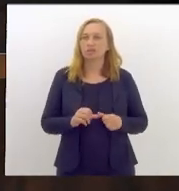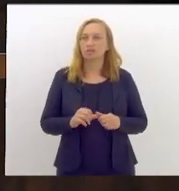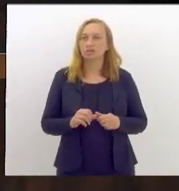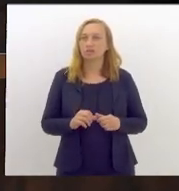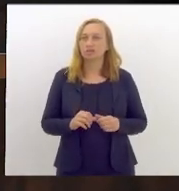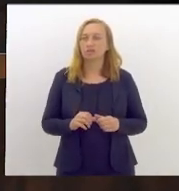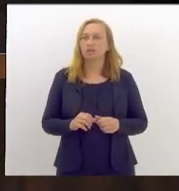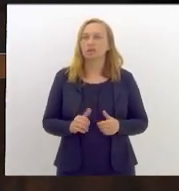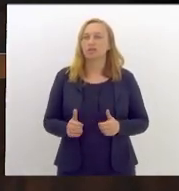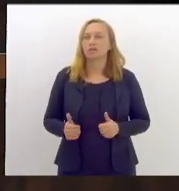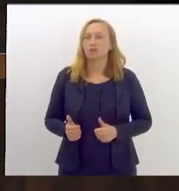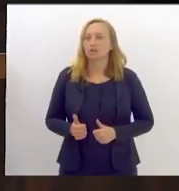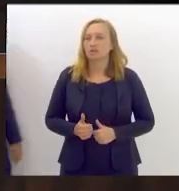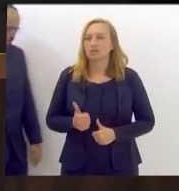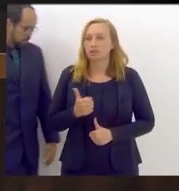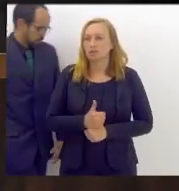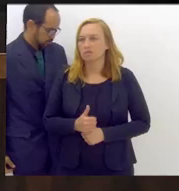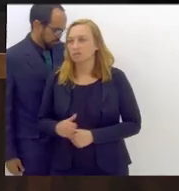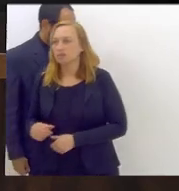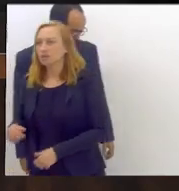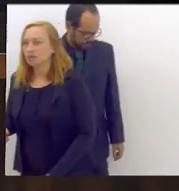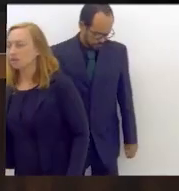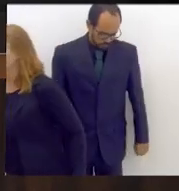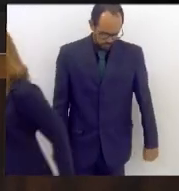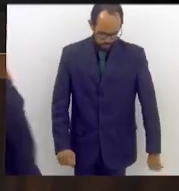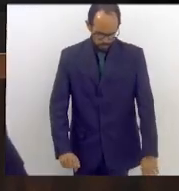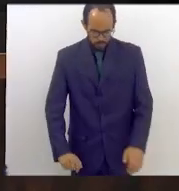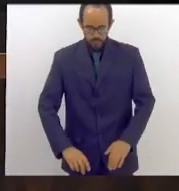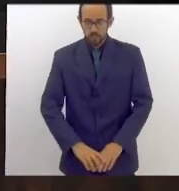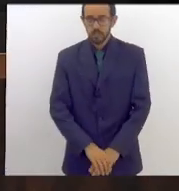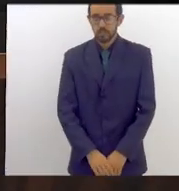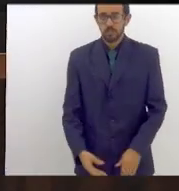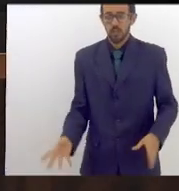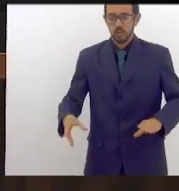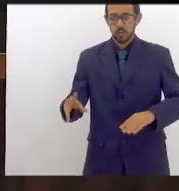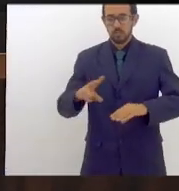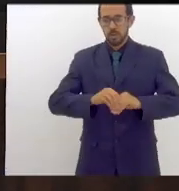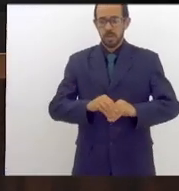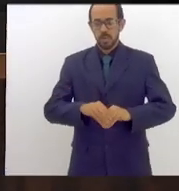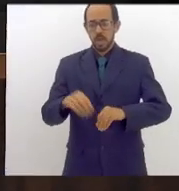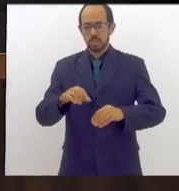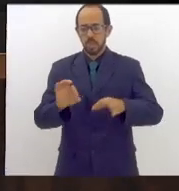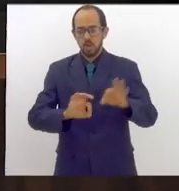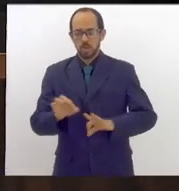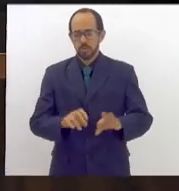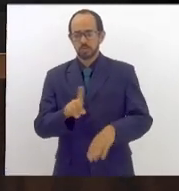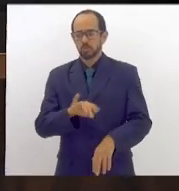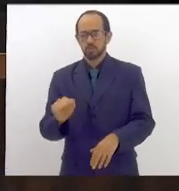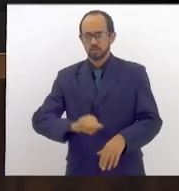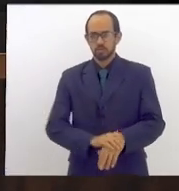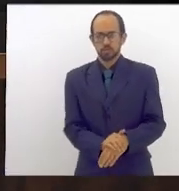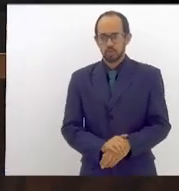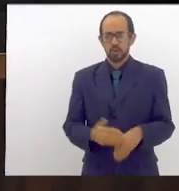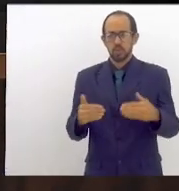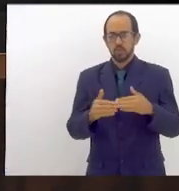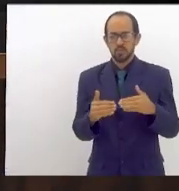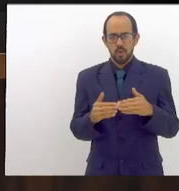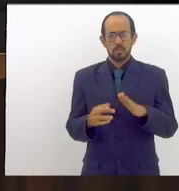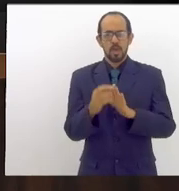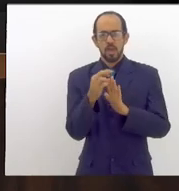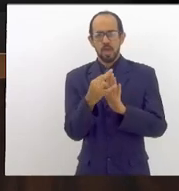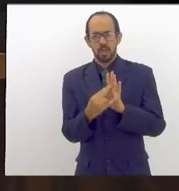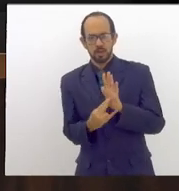abstenção Deputado Luiz Paulo em todos os onda do dia de acordo com o tecido interpretação ordinária